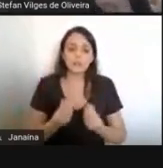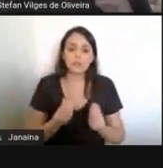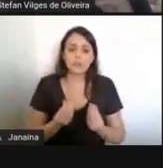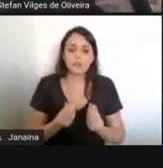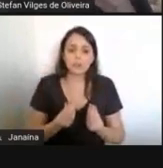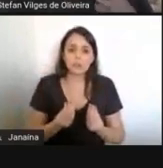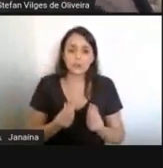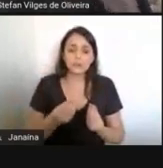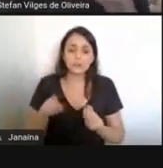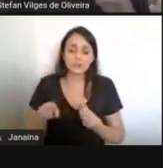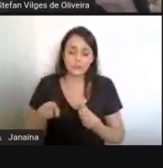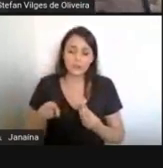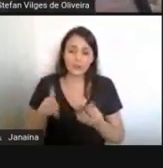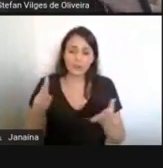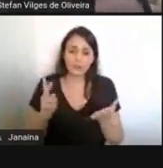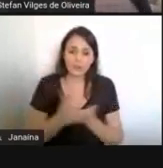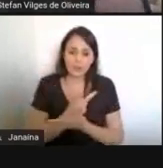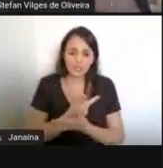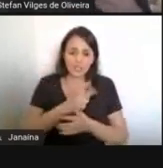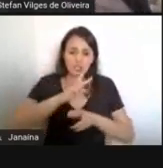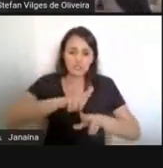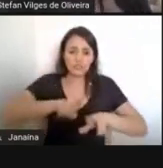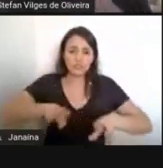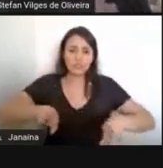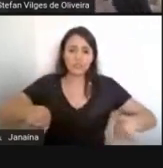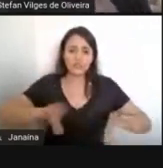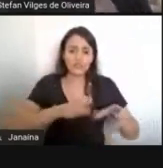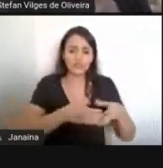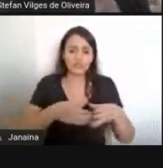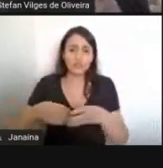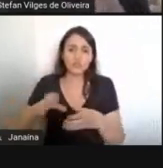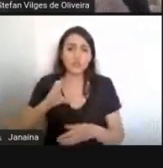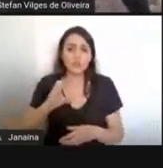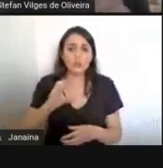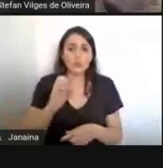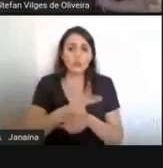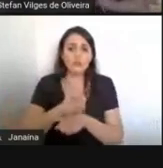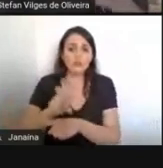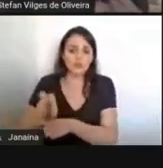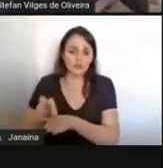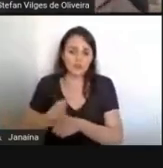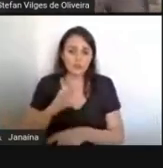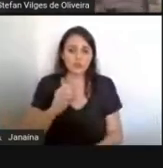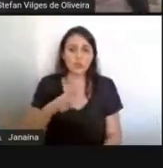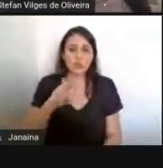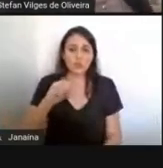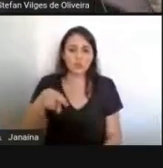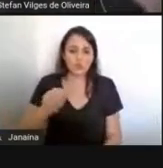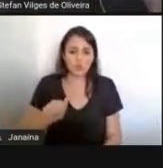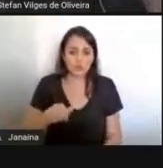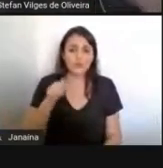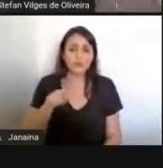ela é produzida por diferentes espécies de coronavírus. Essa zoonose emergente, né, o tema é emergente, porque até então